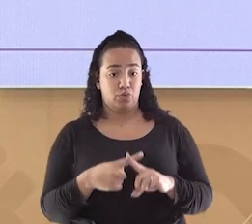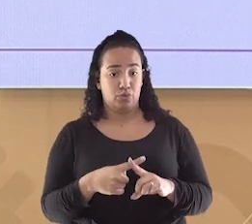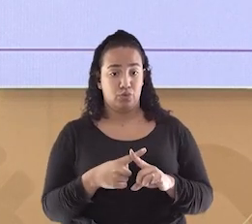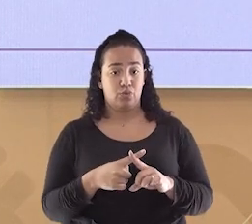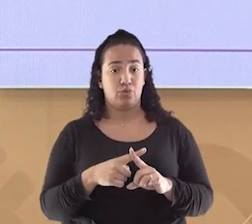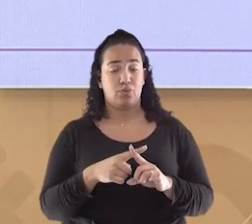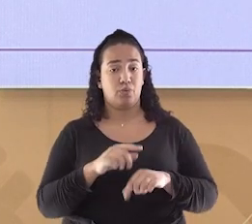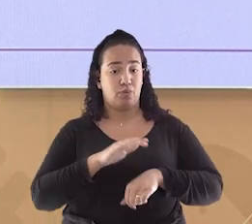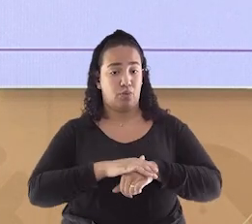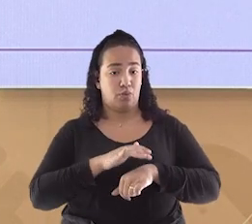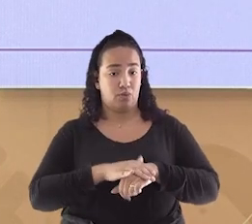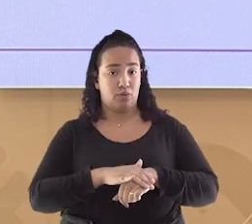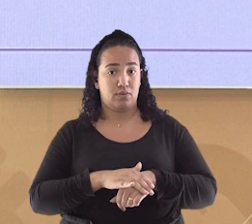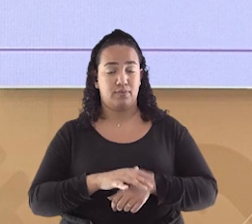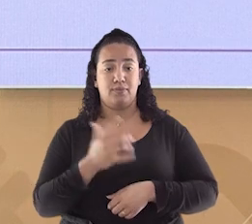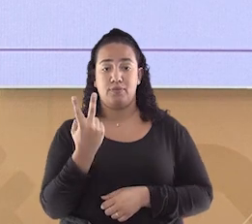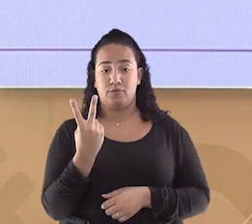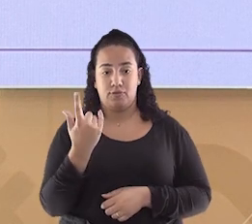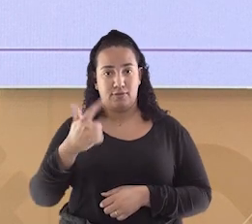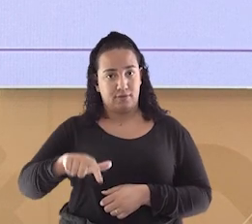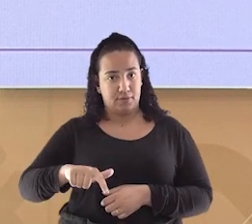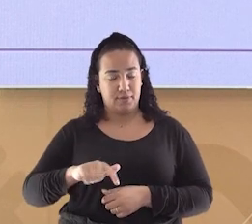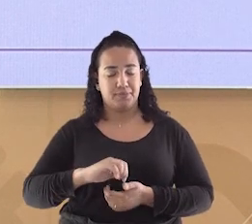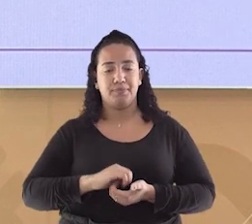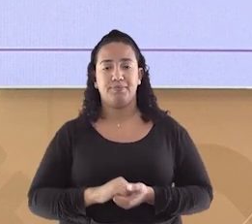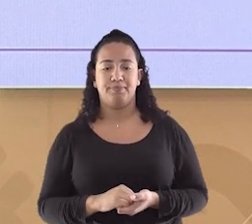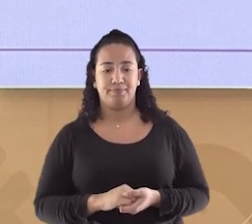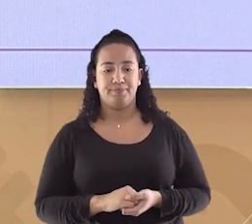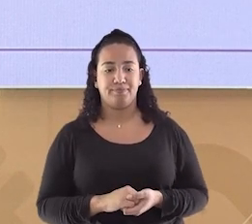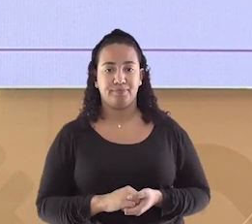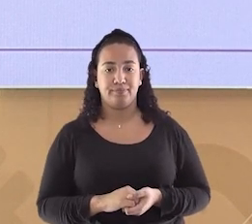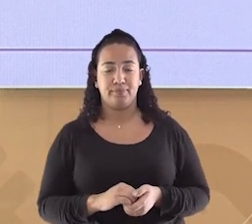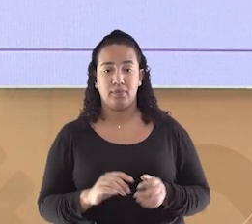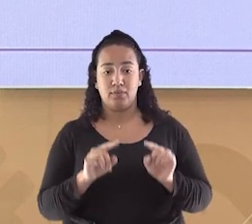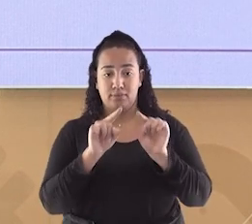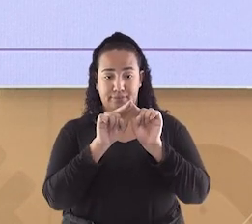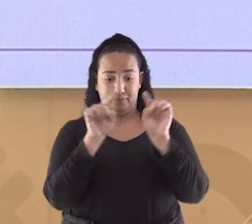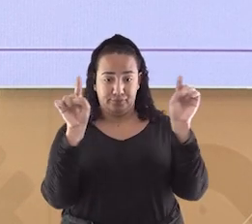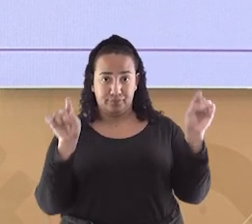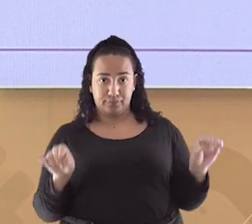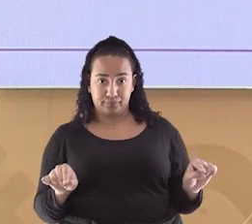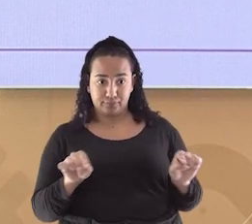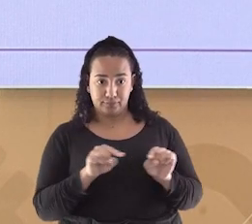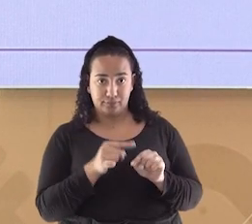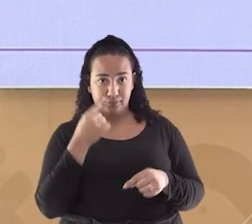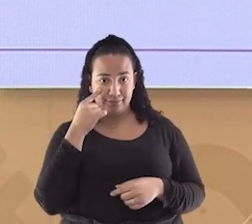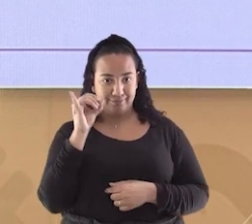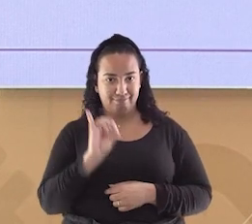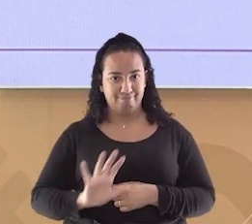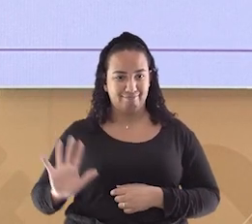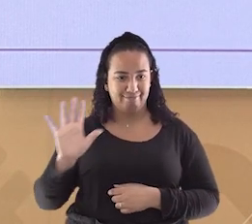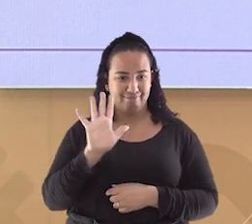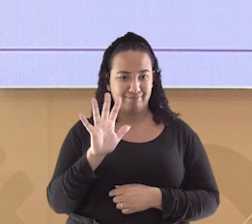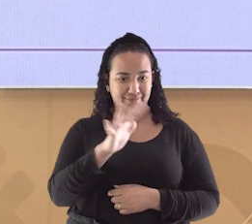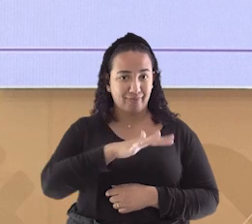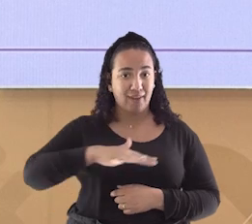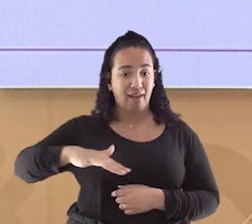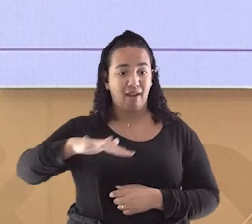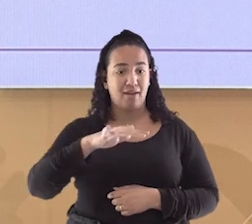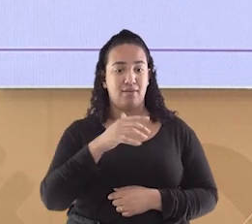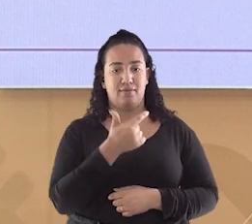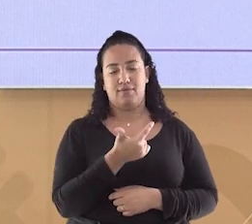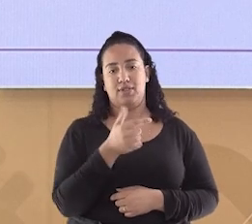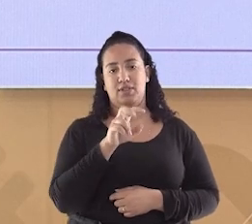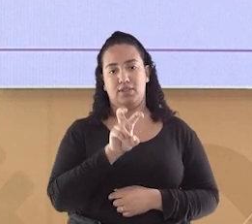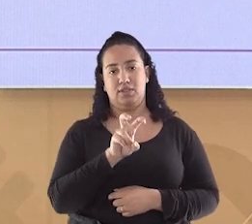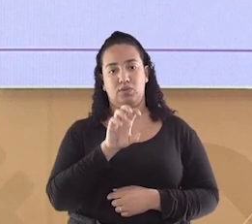lado por ele mesmo 2 vezes. O quadrado que acabamos de ver tem uma área de